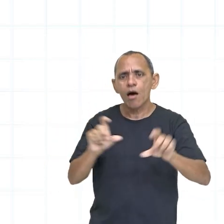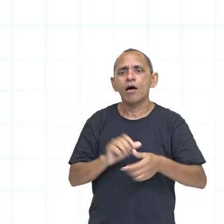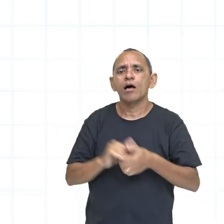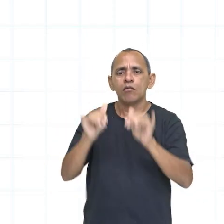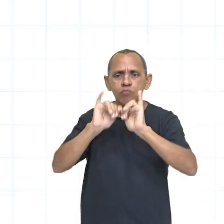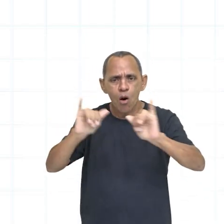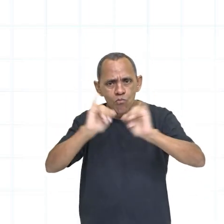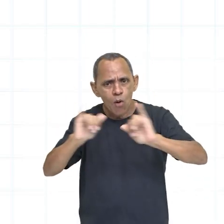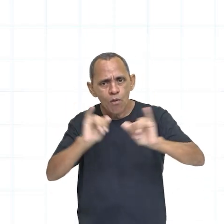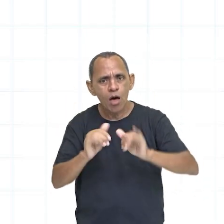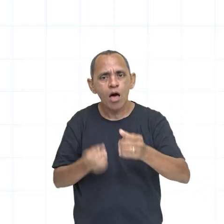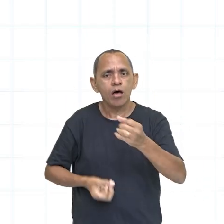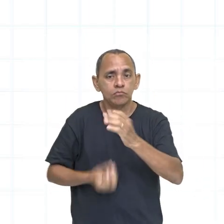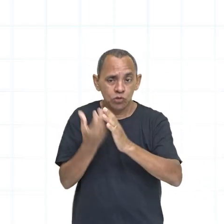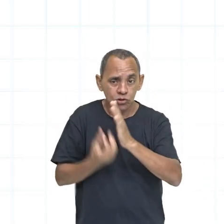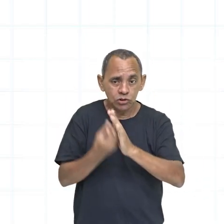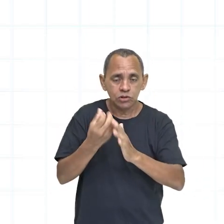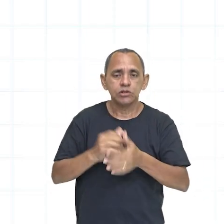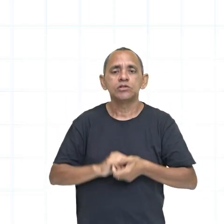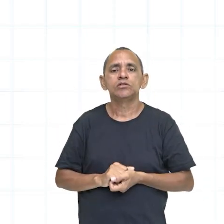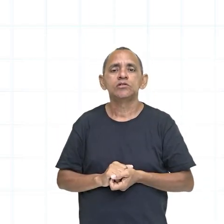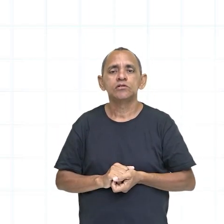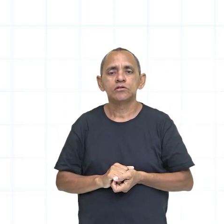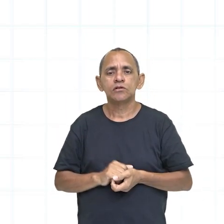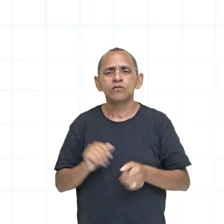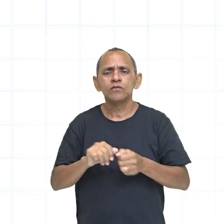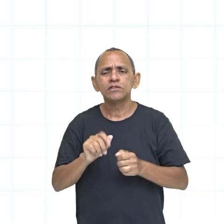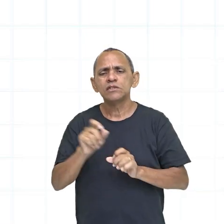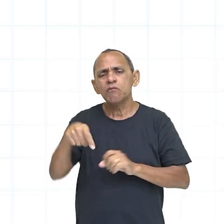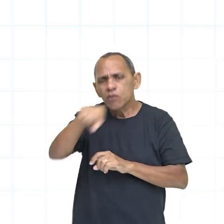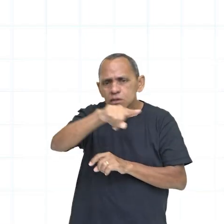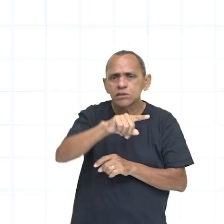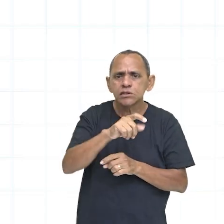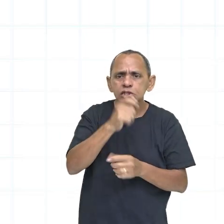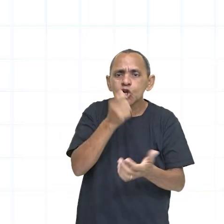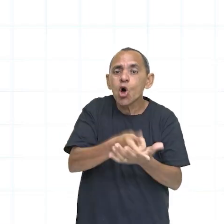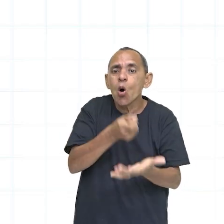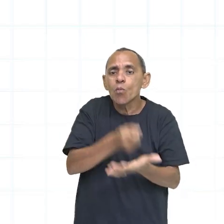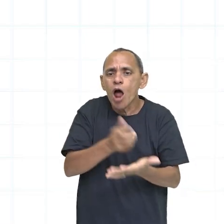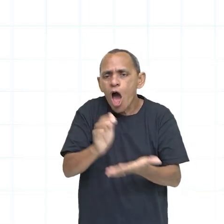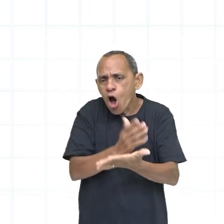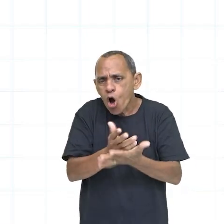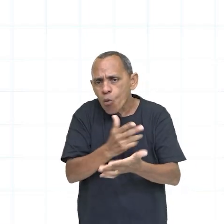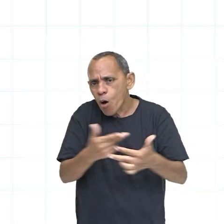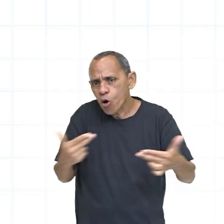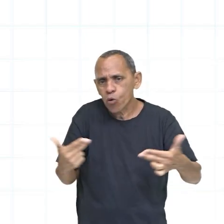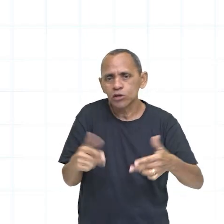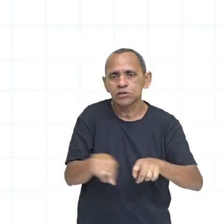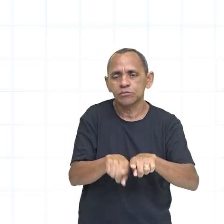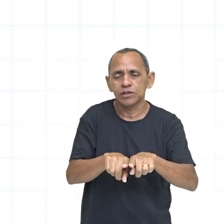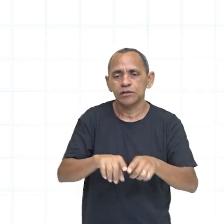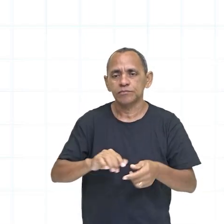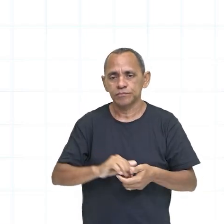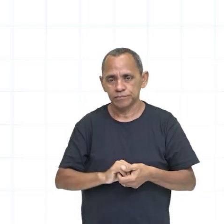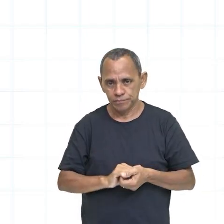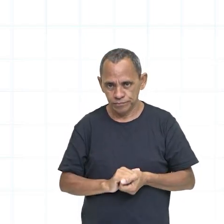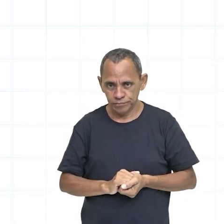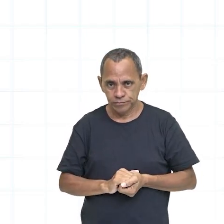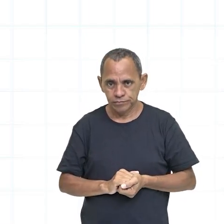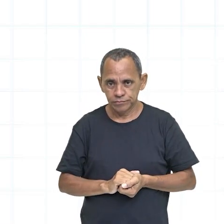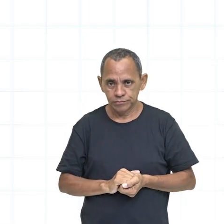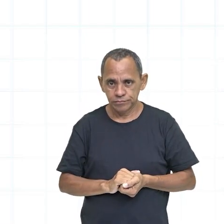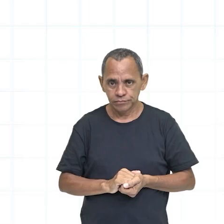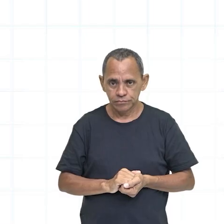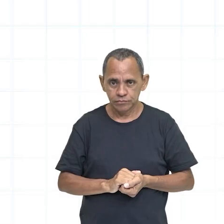são produzidas para fazer você comprar algo. Verbal and non-verbal communication are both used to convince you. Então,